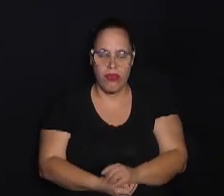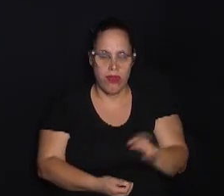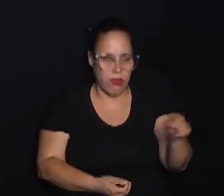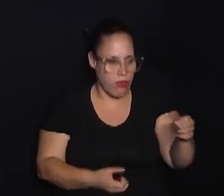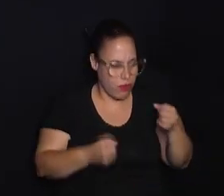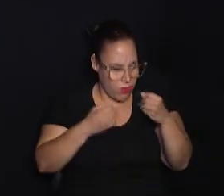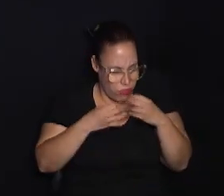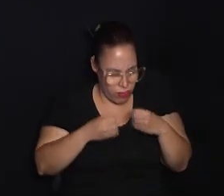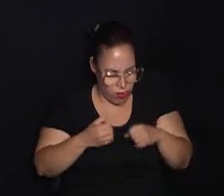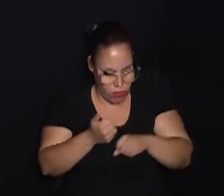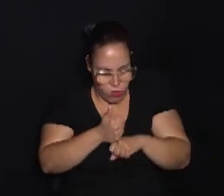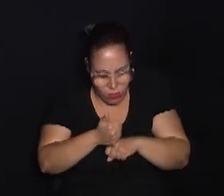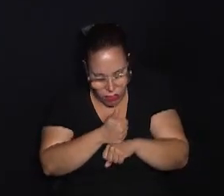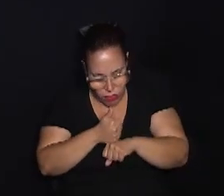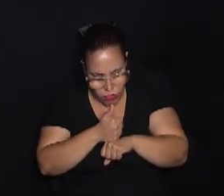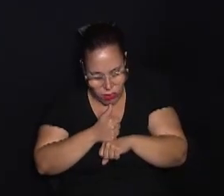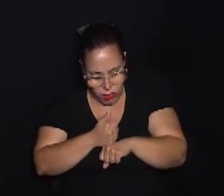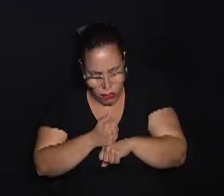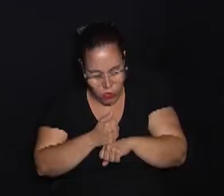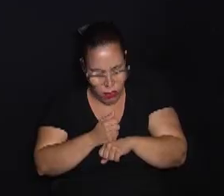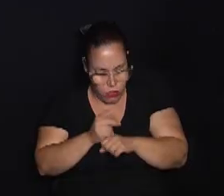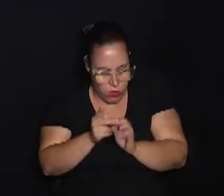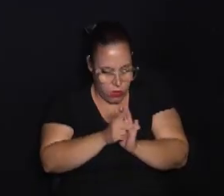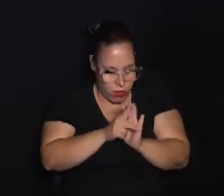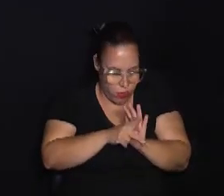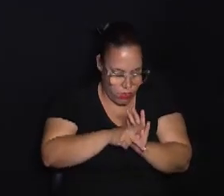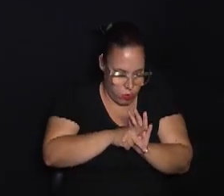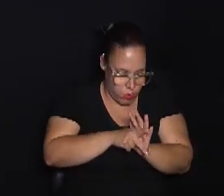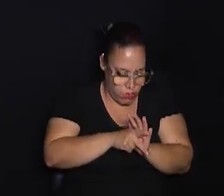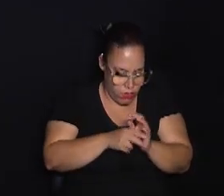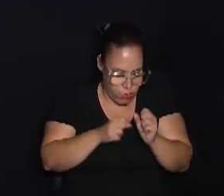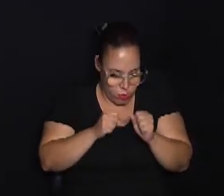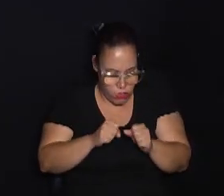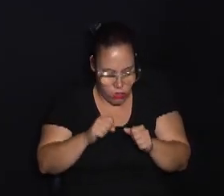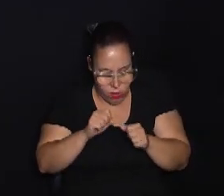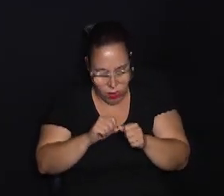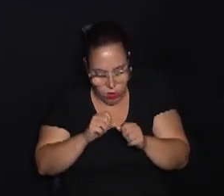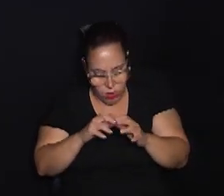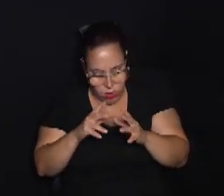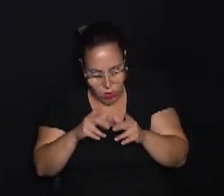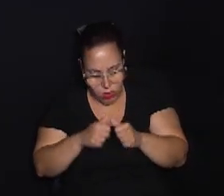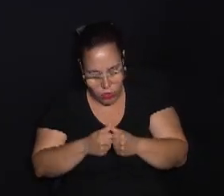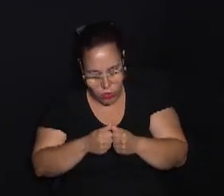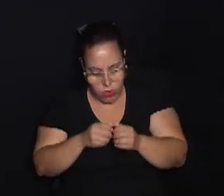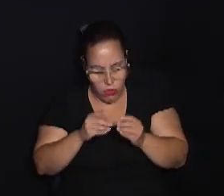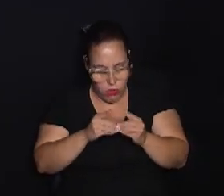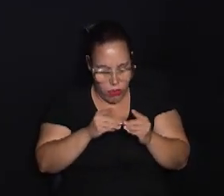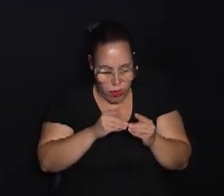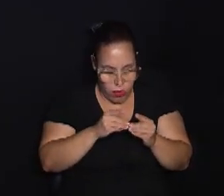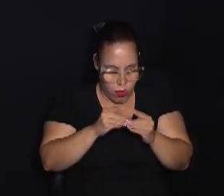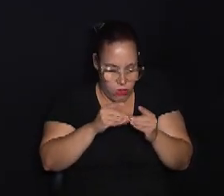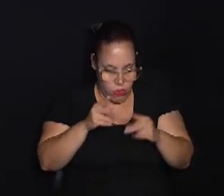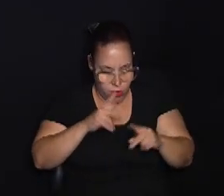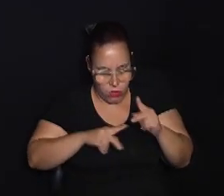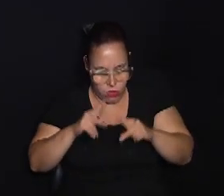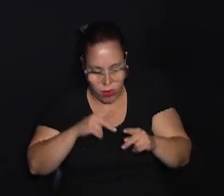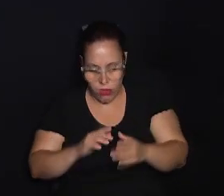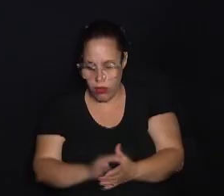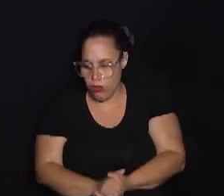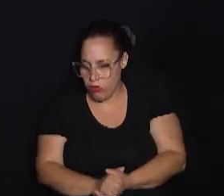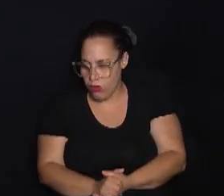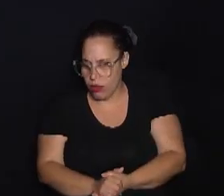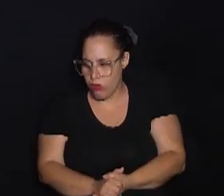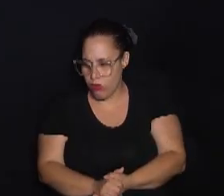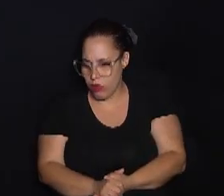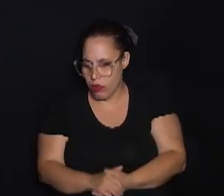de capacitação, esse tipo de projeto pode fazer toda a diferença na hora de atender a população. Então,